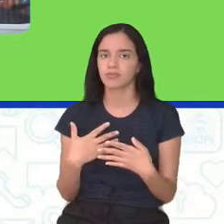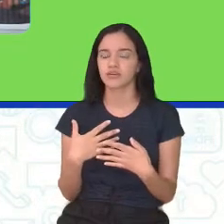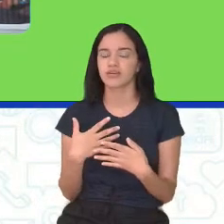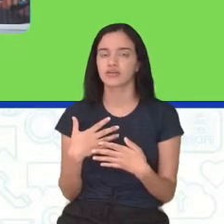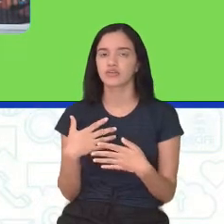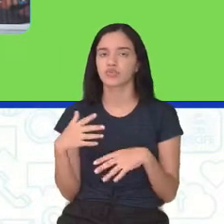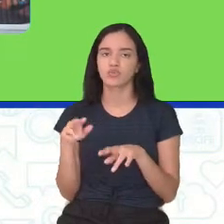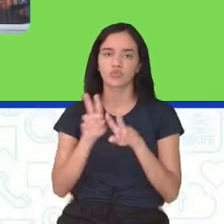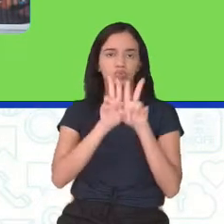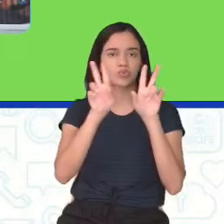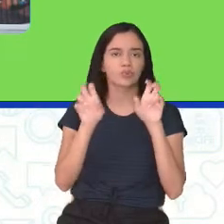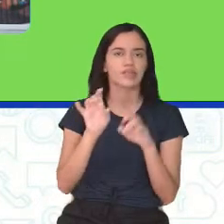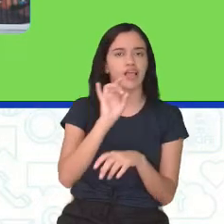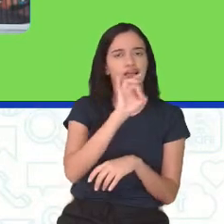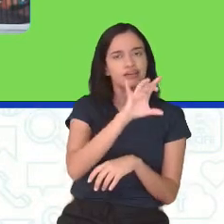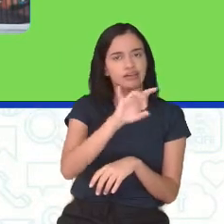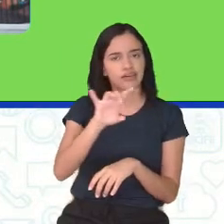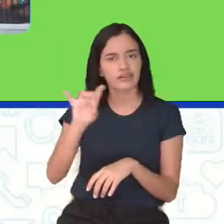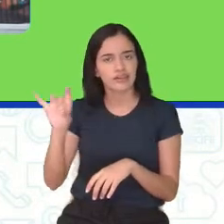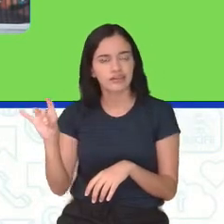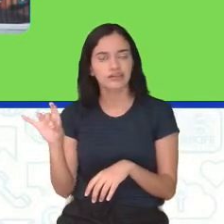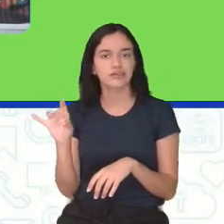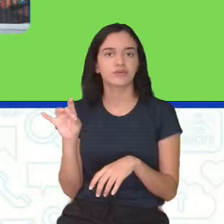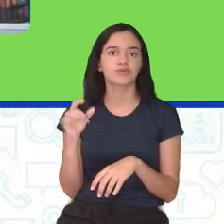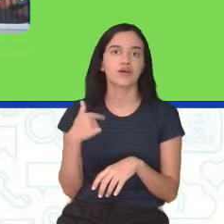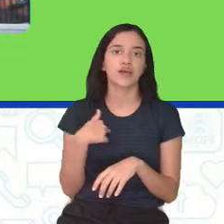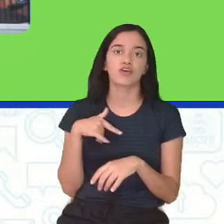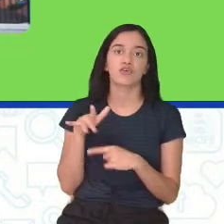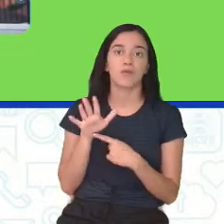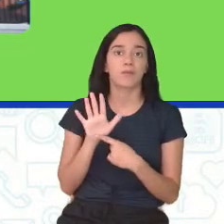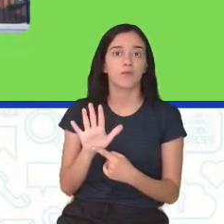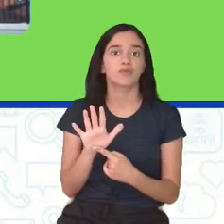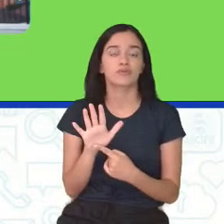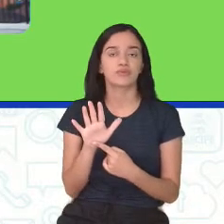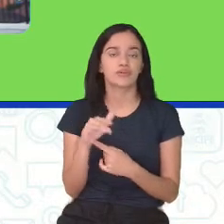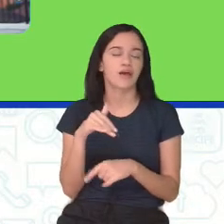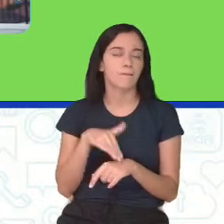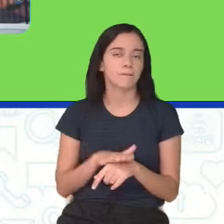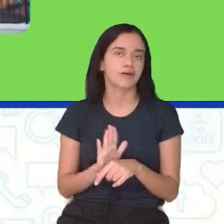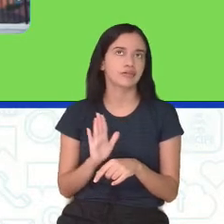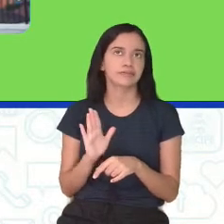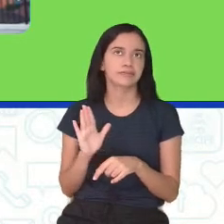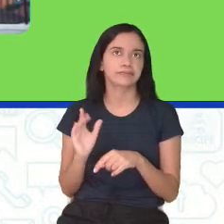pouco de cada uma delas, né? Eu vou trazer assim, mais